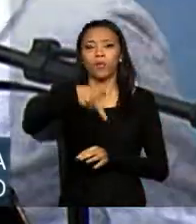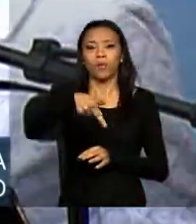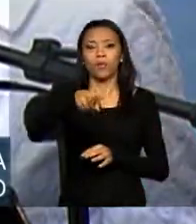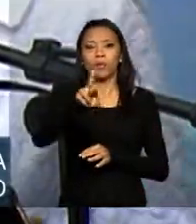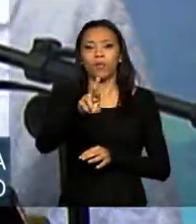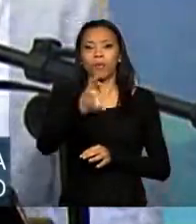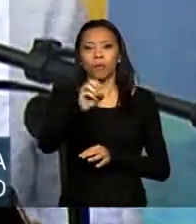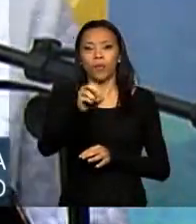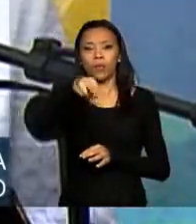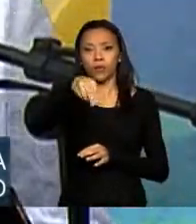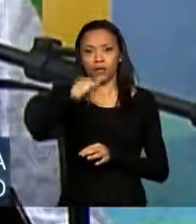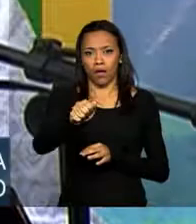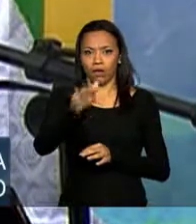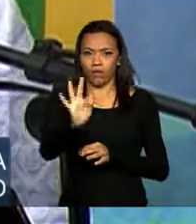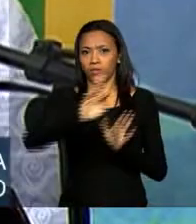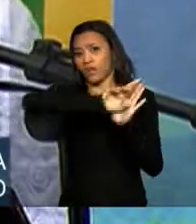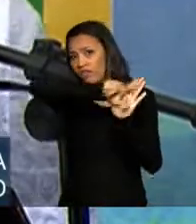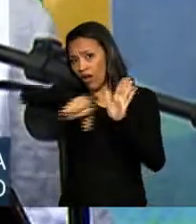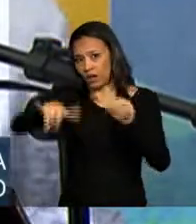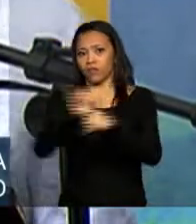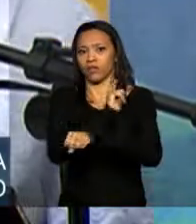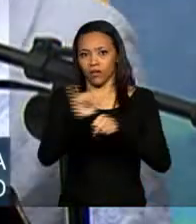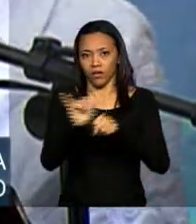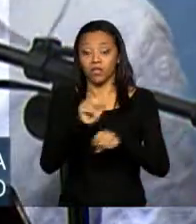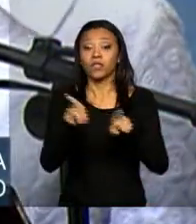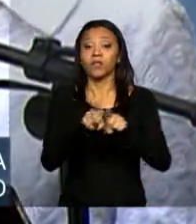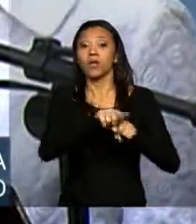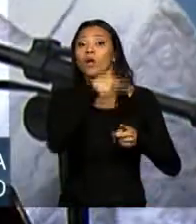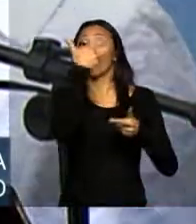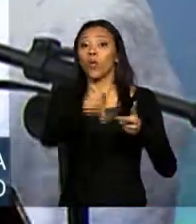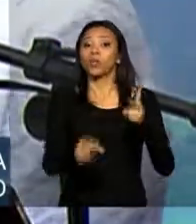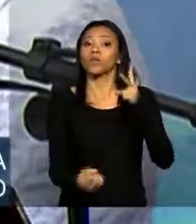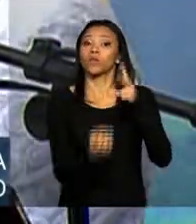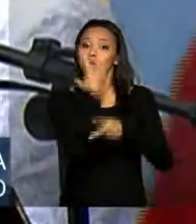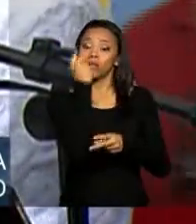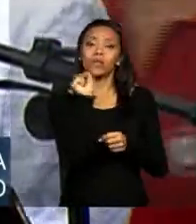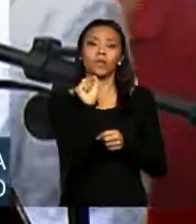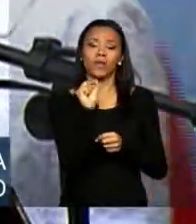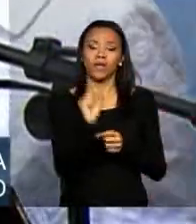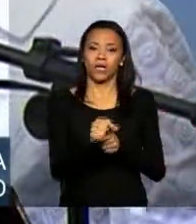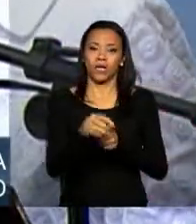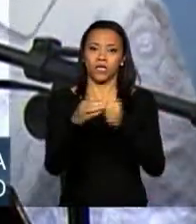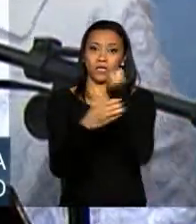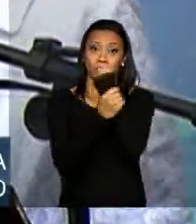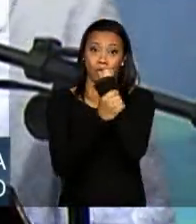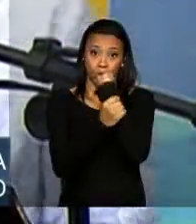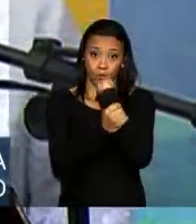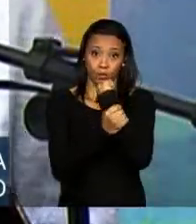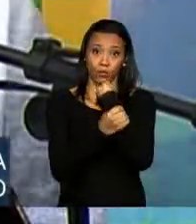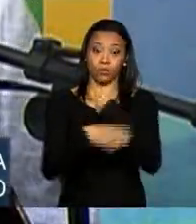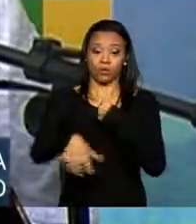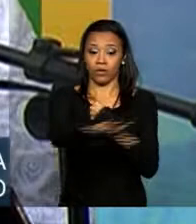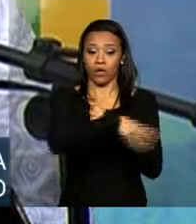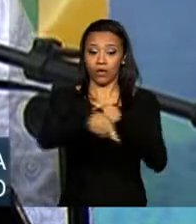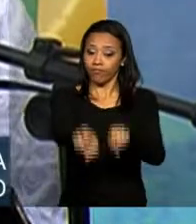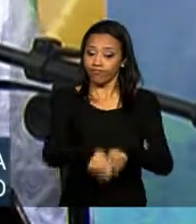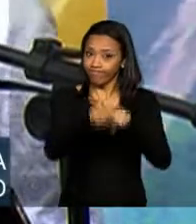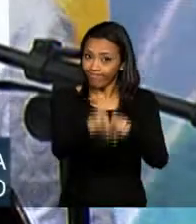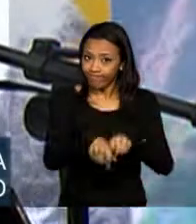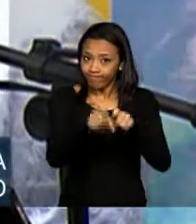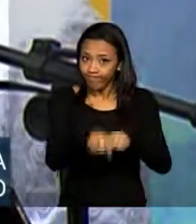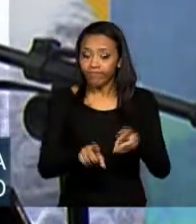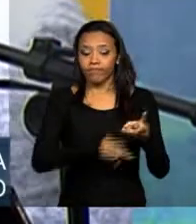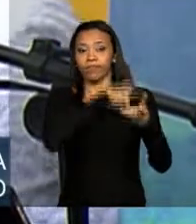todos os outros mecanismos depois criamos seguro agrícola para proteger quem produzia depois